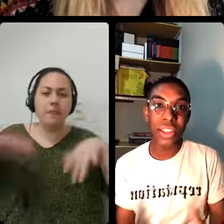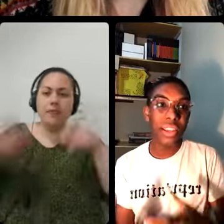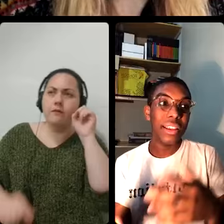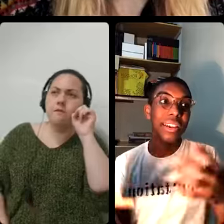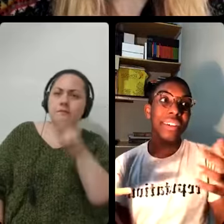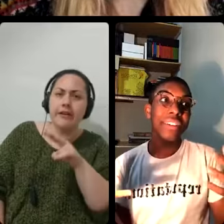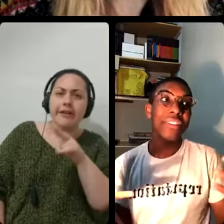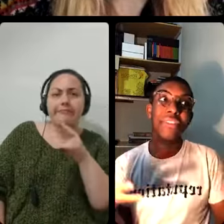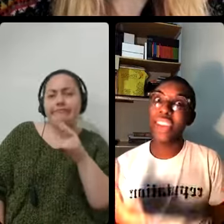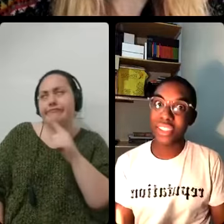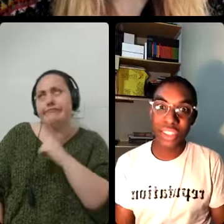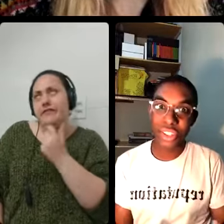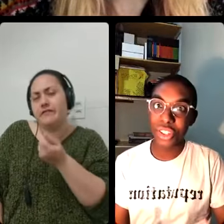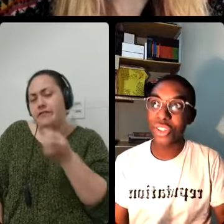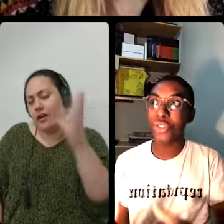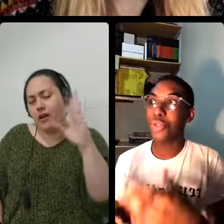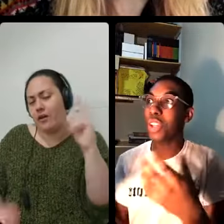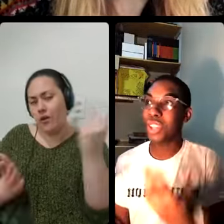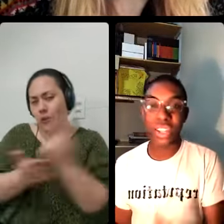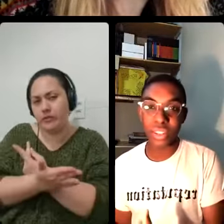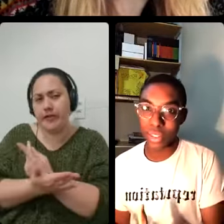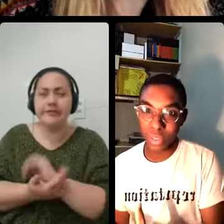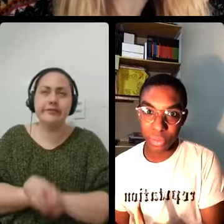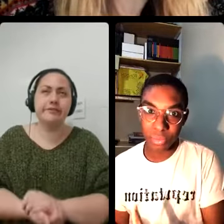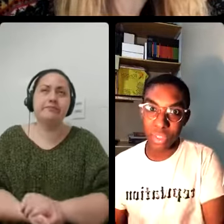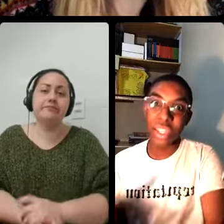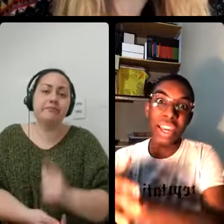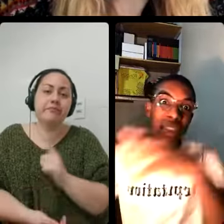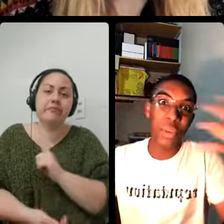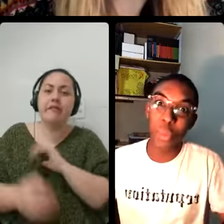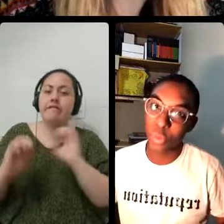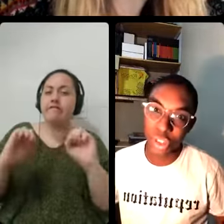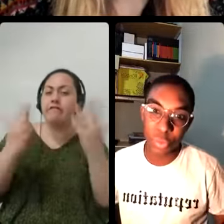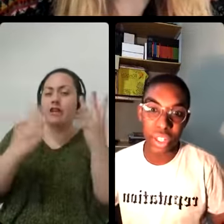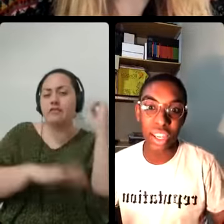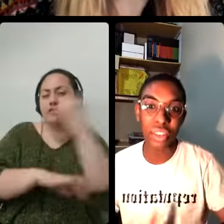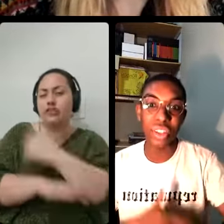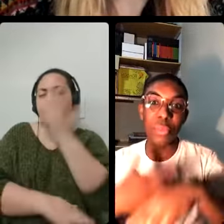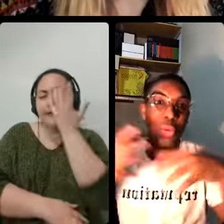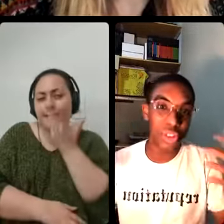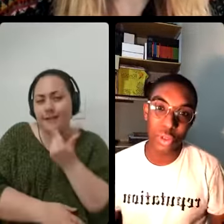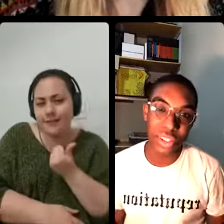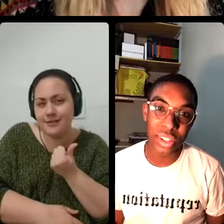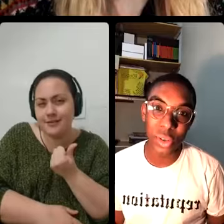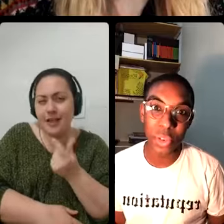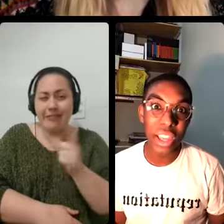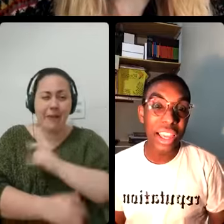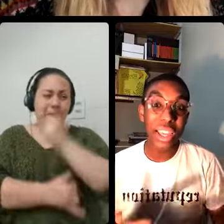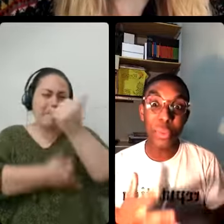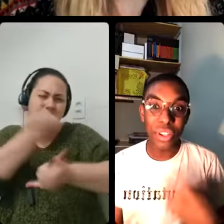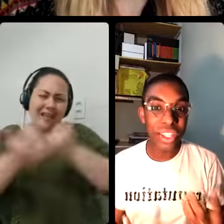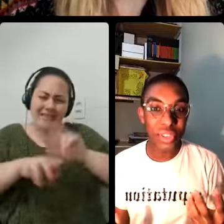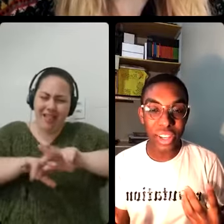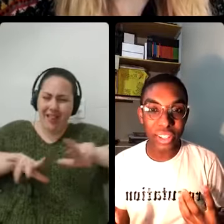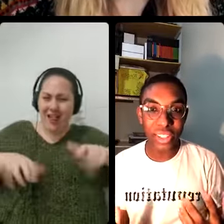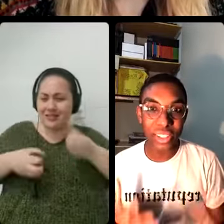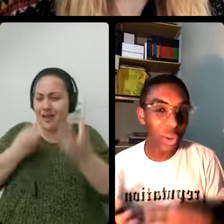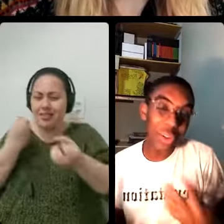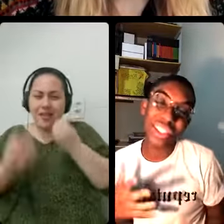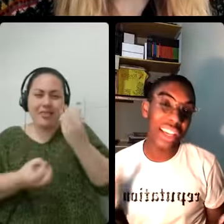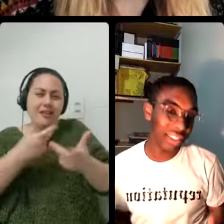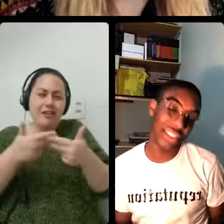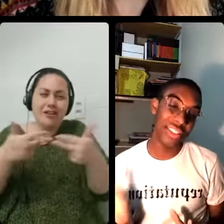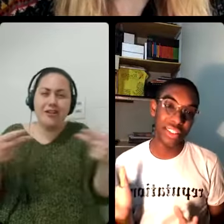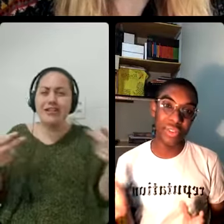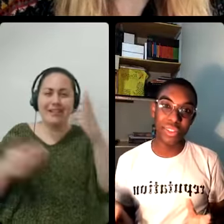situações, festas de Dia das Crianças, e aí tem um monte de brinquedo e um monte de doação. E muitas vezes não